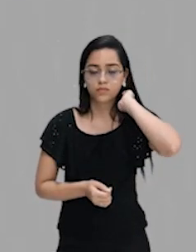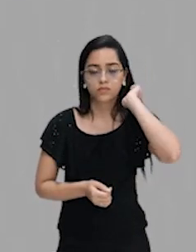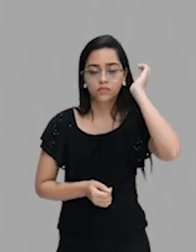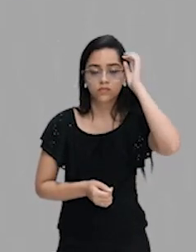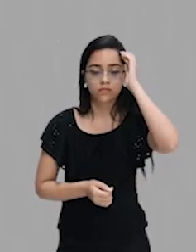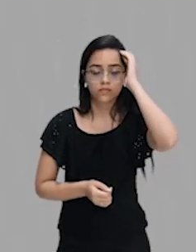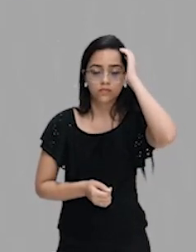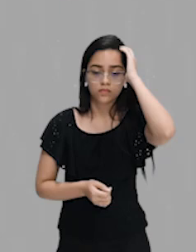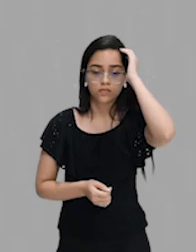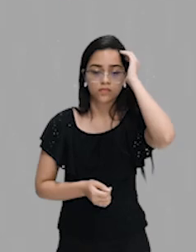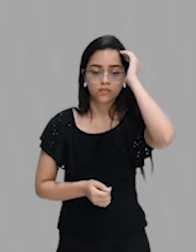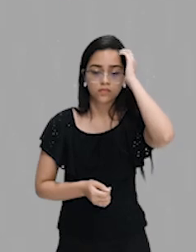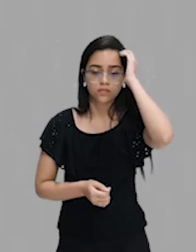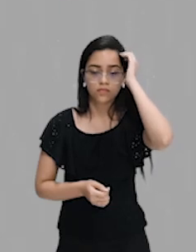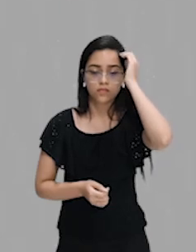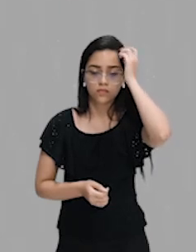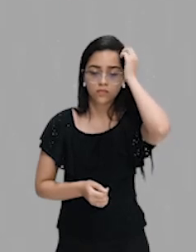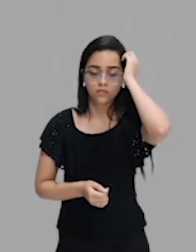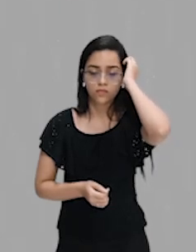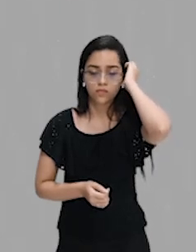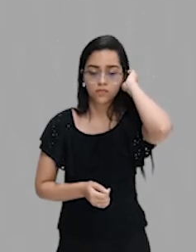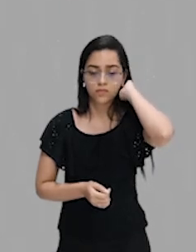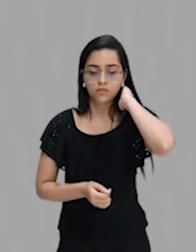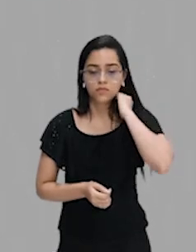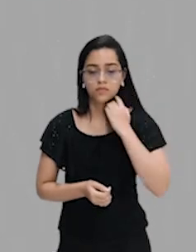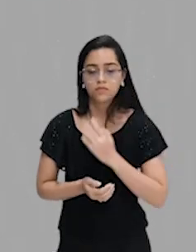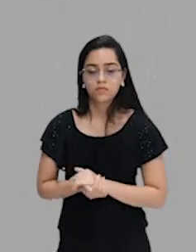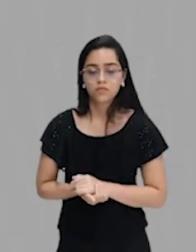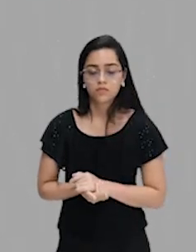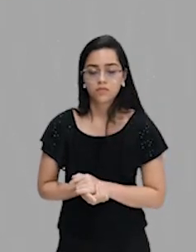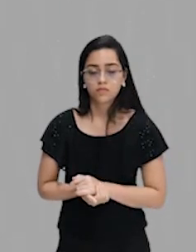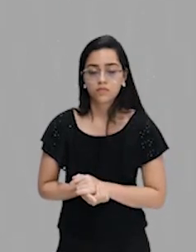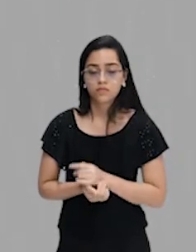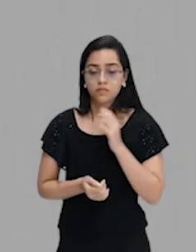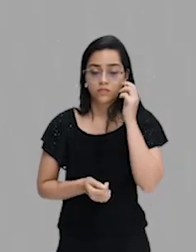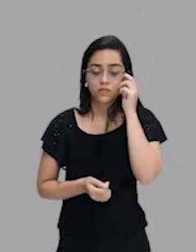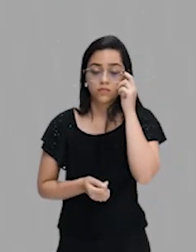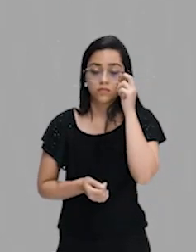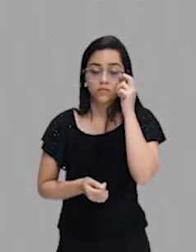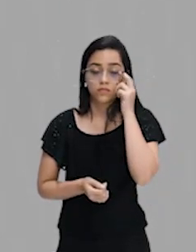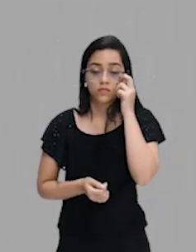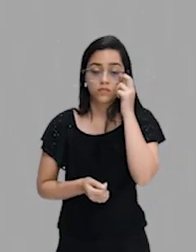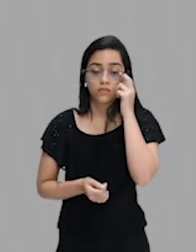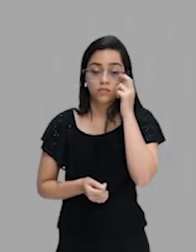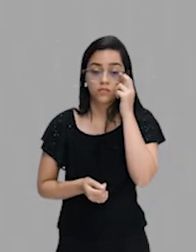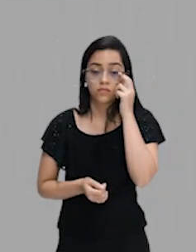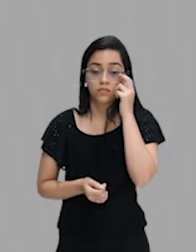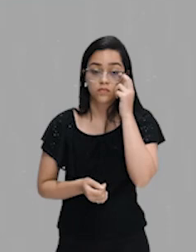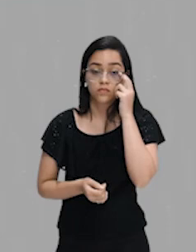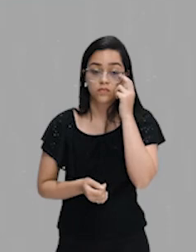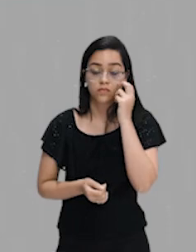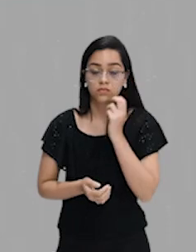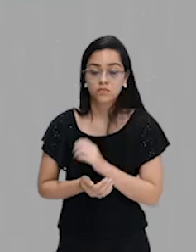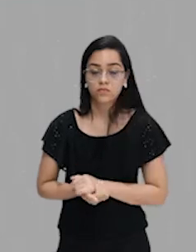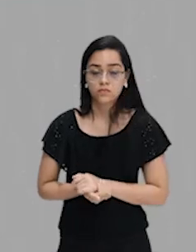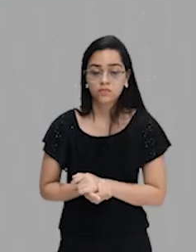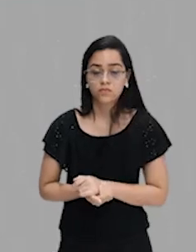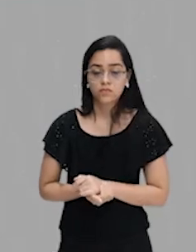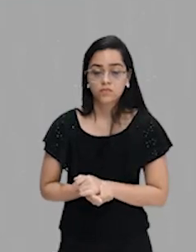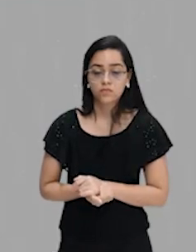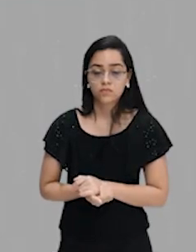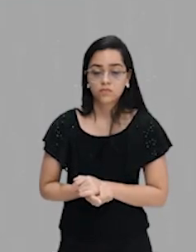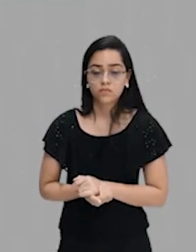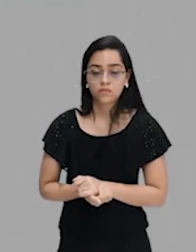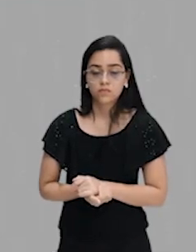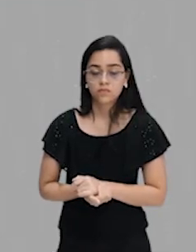sobre o horizonte se liga aos pontos cardeais, norte, certo? E sul, chama-se linha norte-sul, certo?